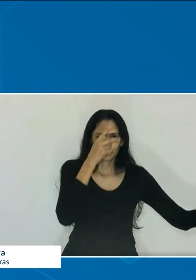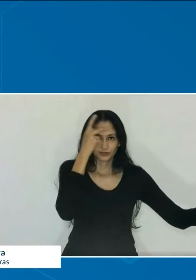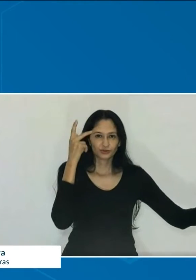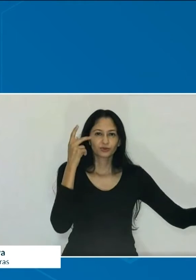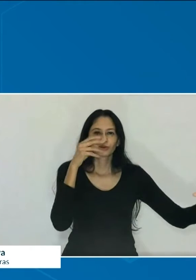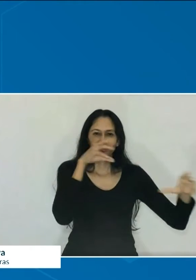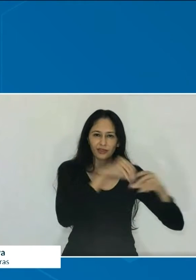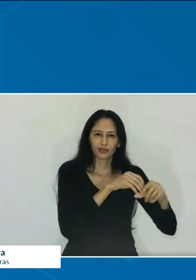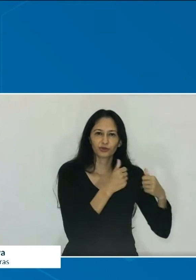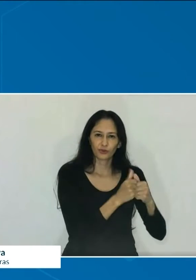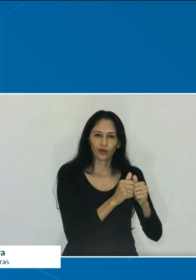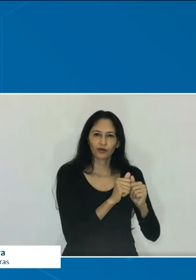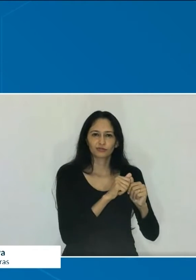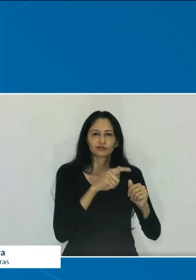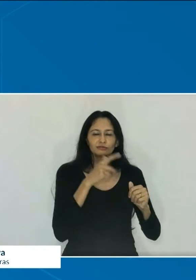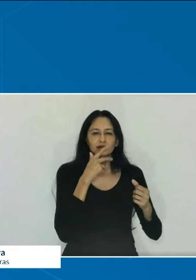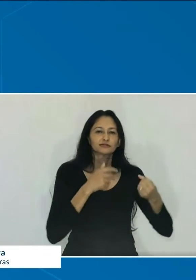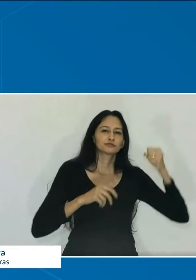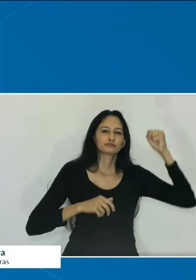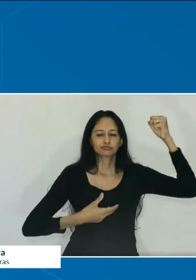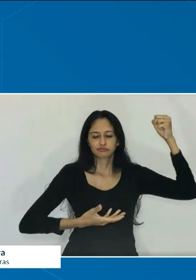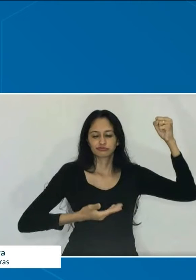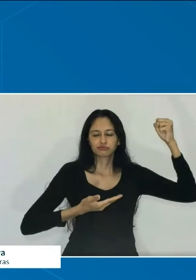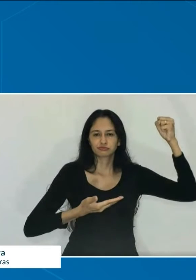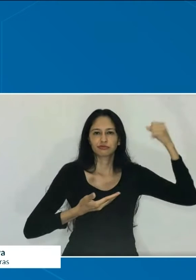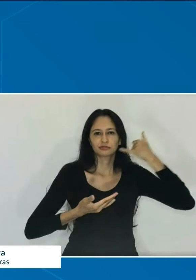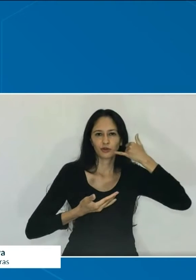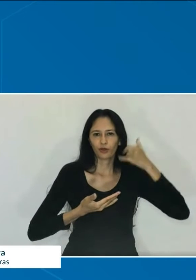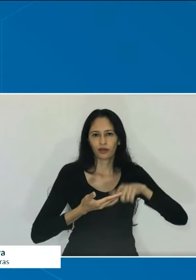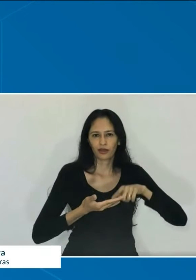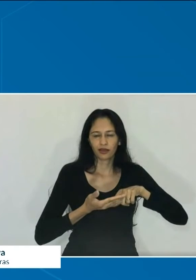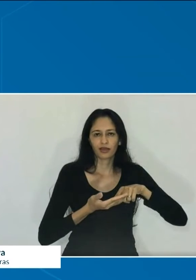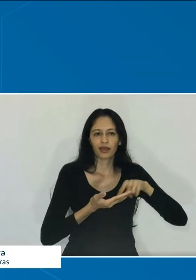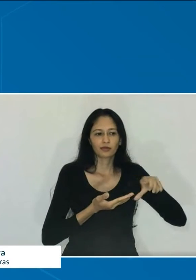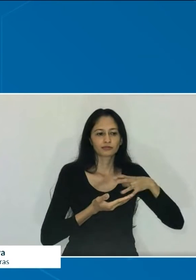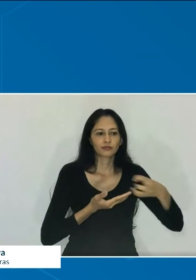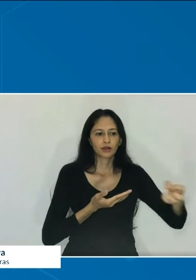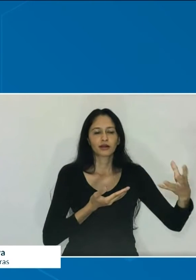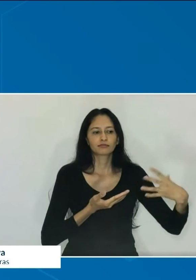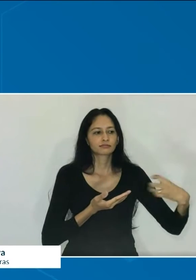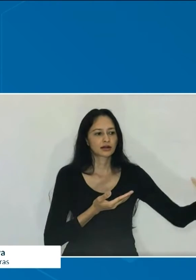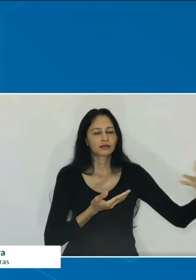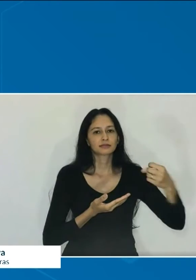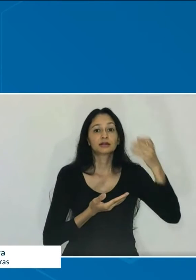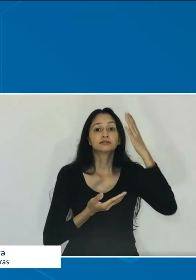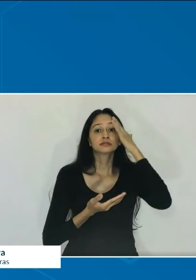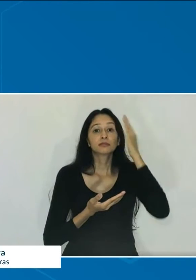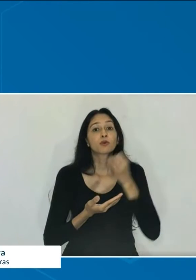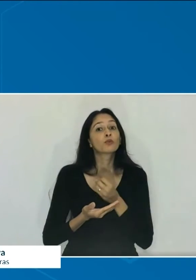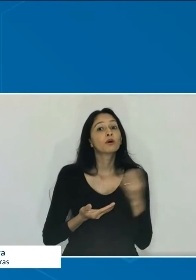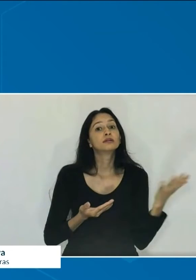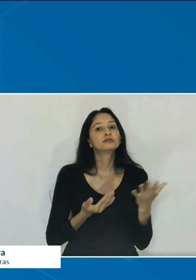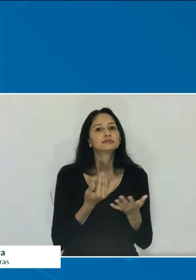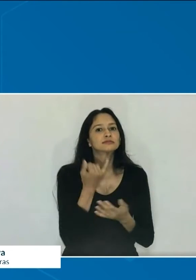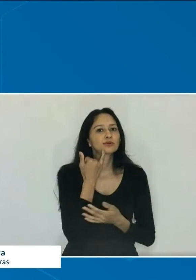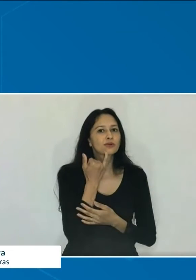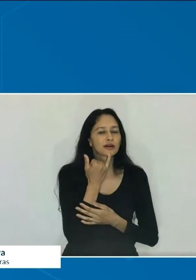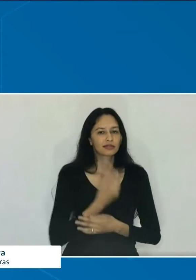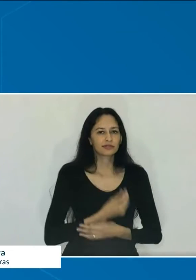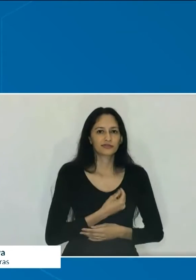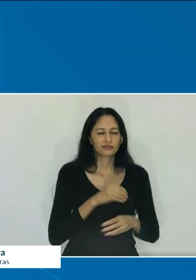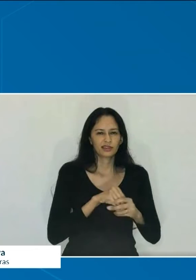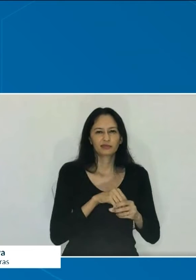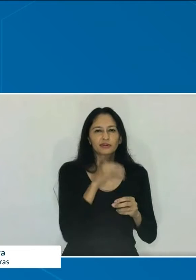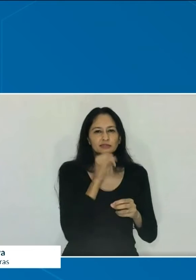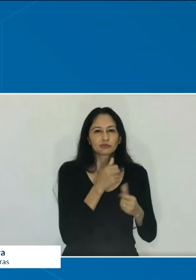vários passageiros têm, e a partir disso ele consegue estimar a lotação do veículo. Então, sabe, olha, nesse veículo tem